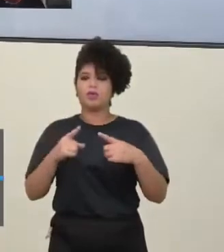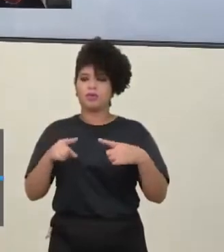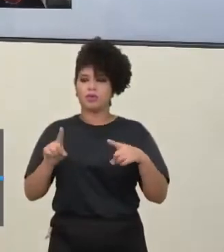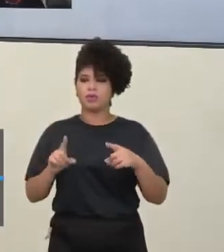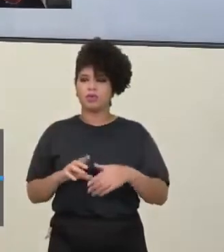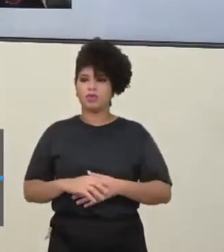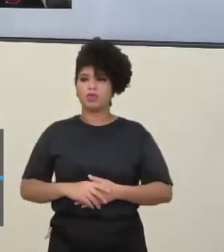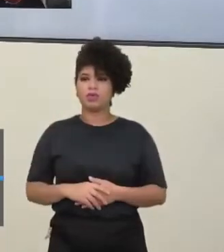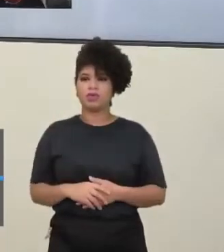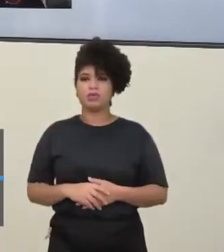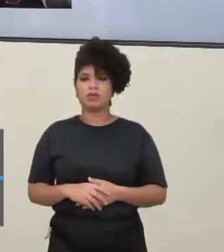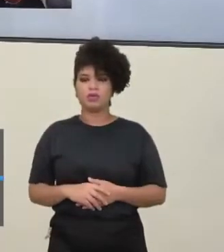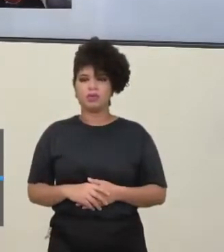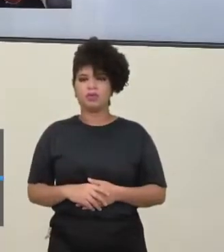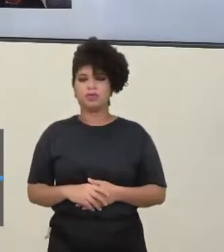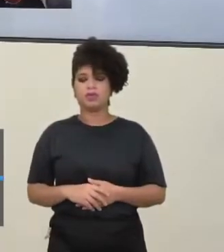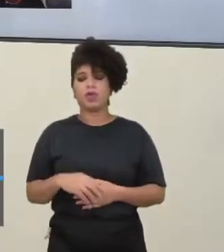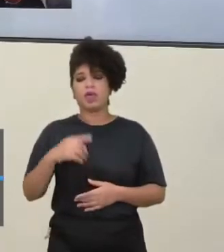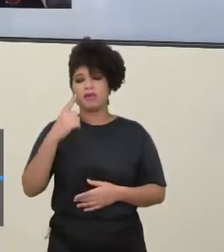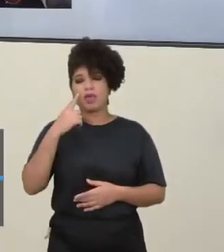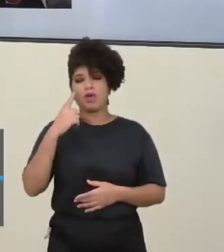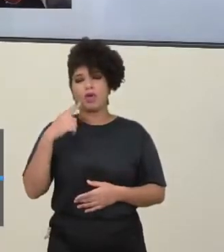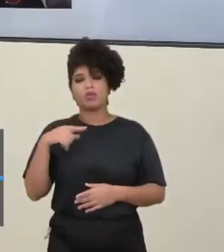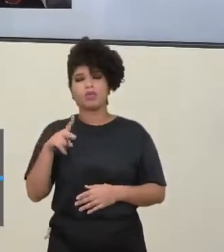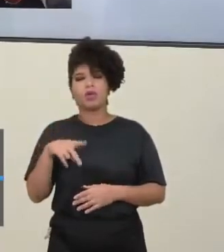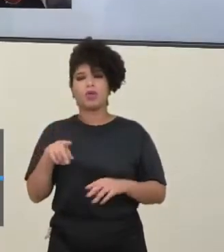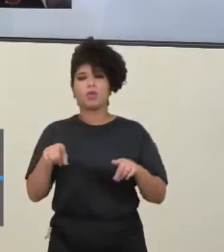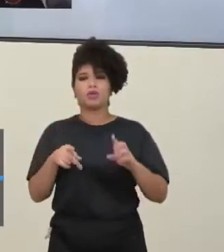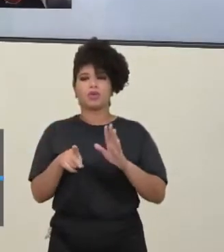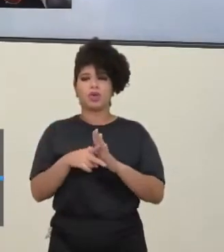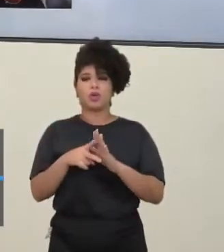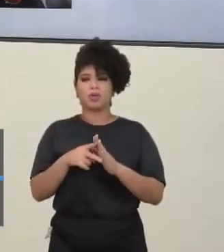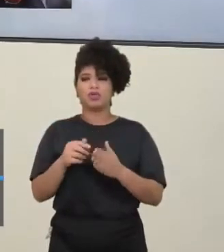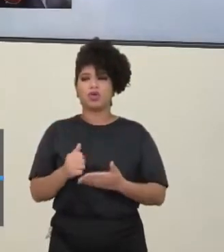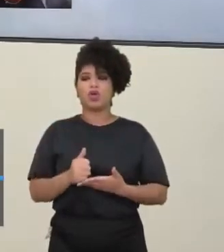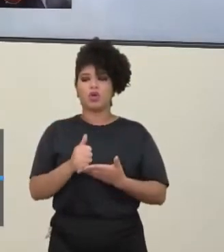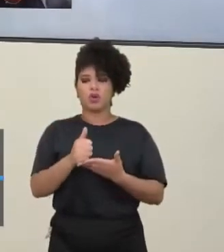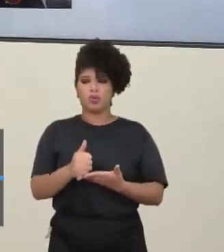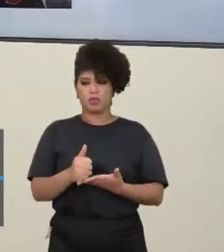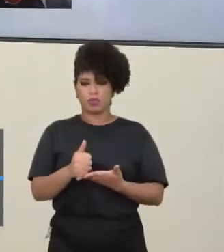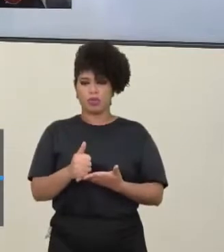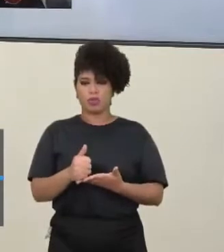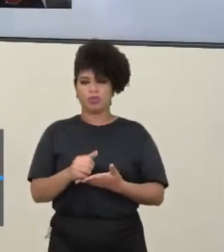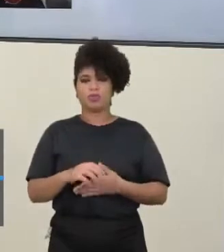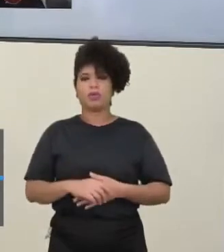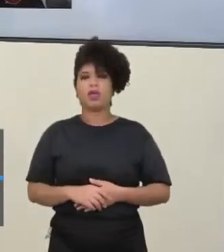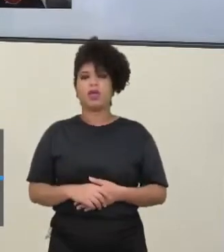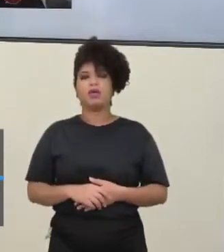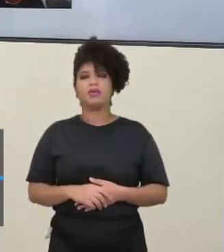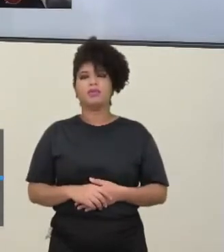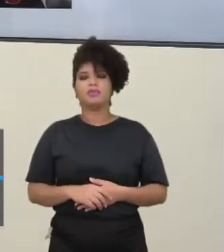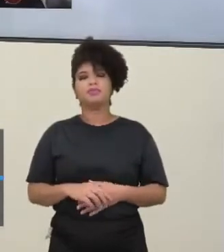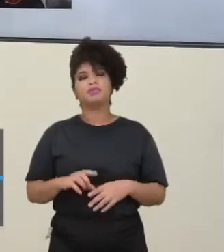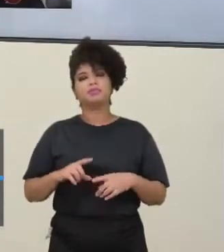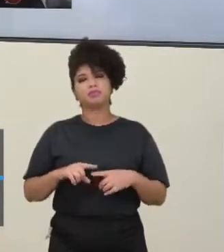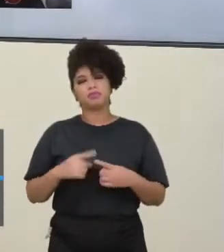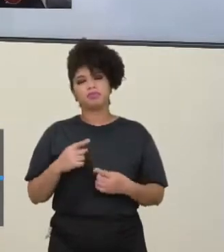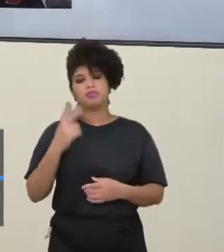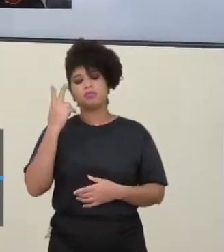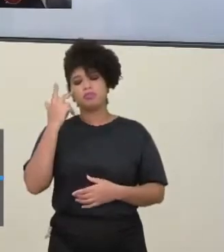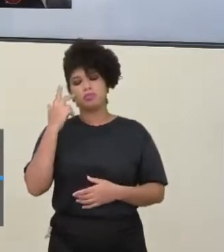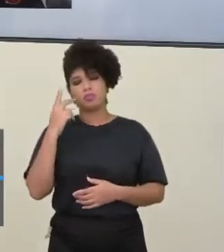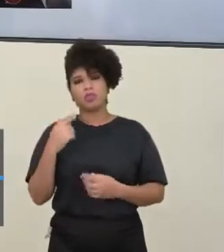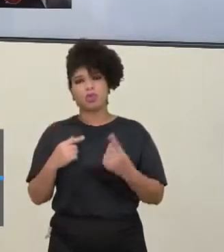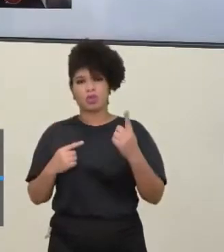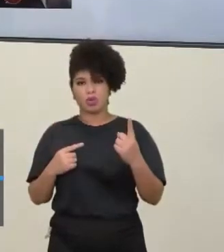aí, tá? Então, gente, às vezes o músico de apoio também faz o papel de músico de estúdio. Mas geralmente eu tenho um músico